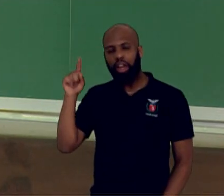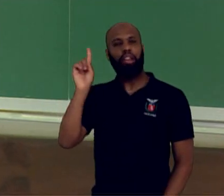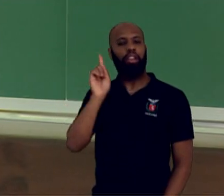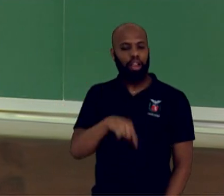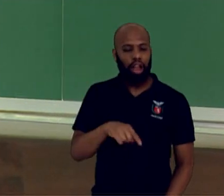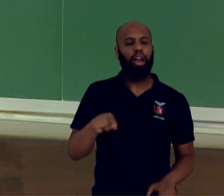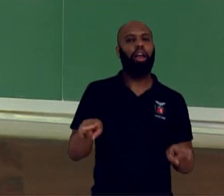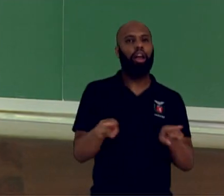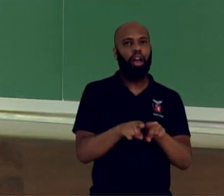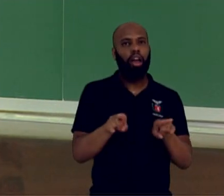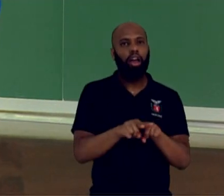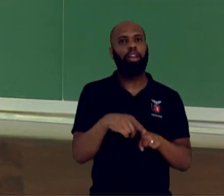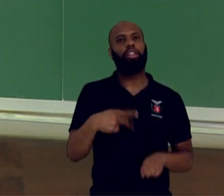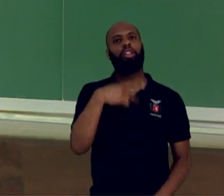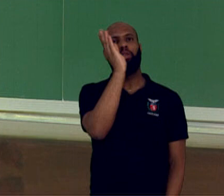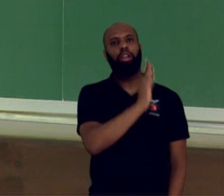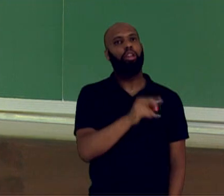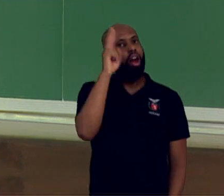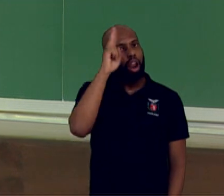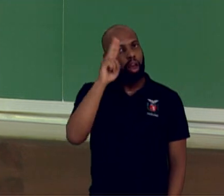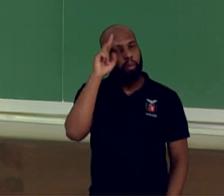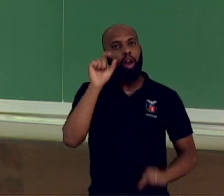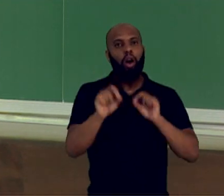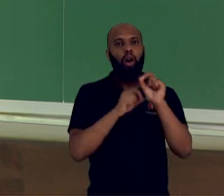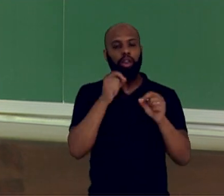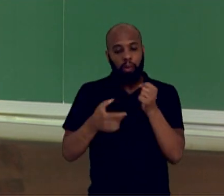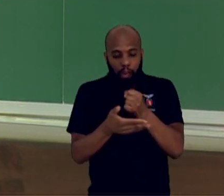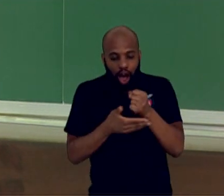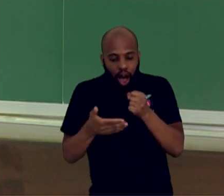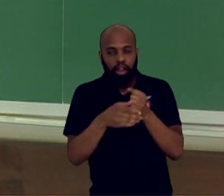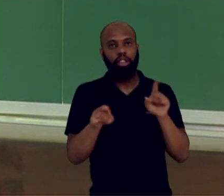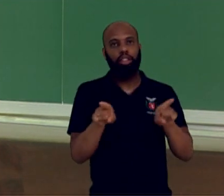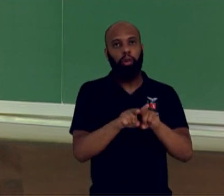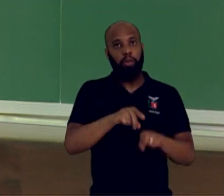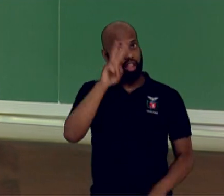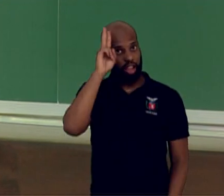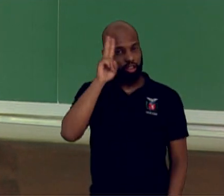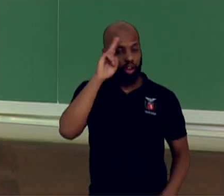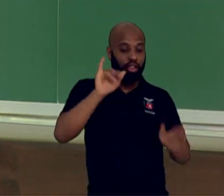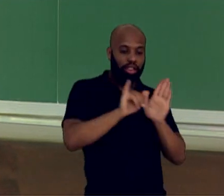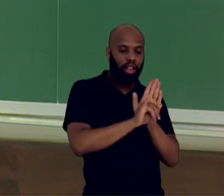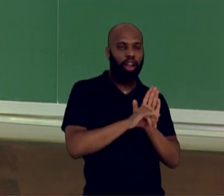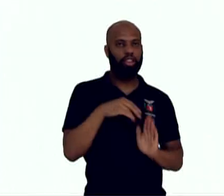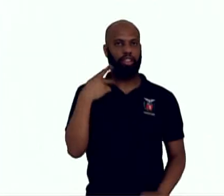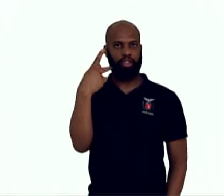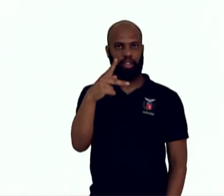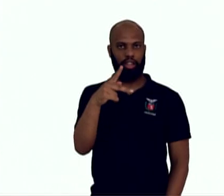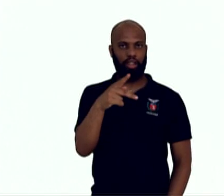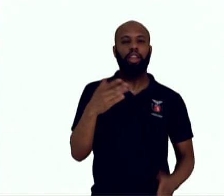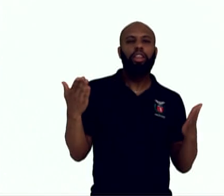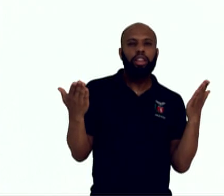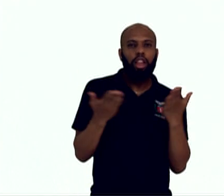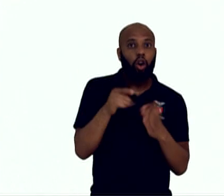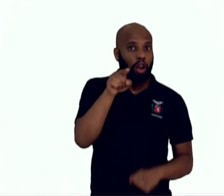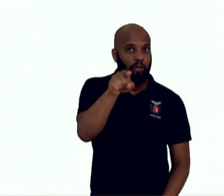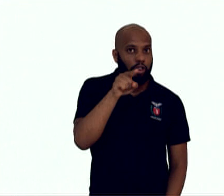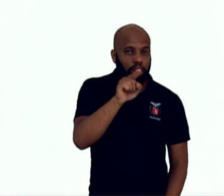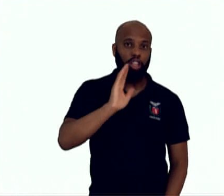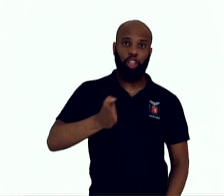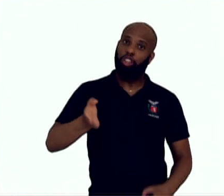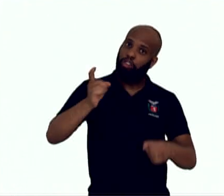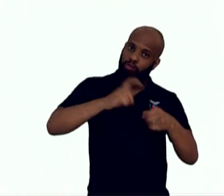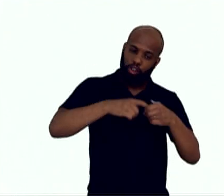lembrar suas raízes, lembrar a história, lembrar a memória dos japoneses. Interessante? Com vocês, daqui a pouquinho voltamos para